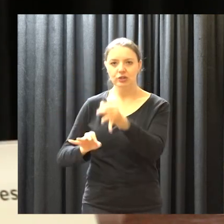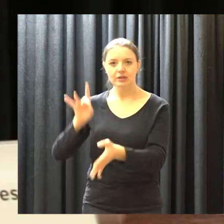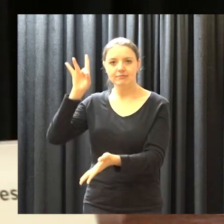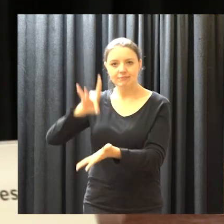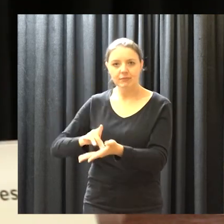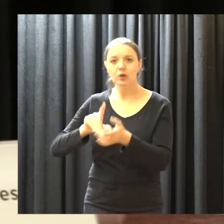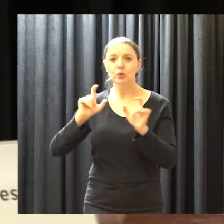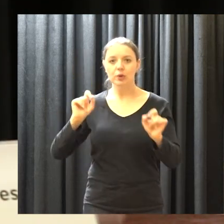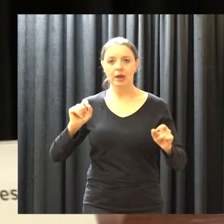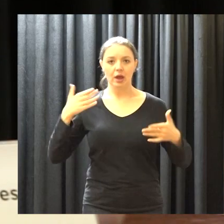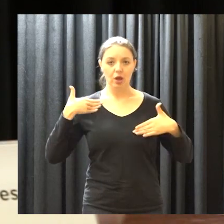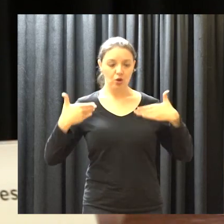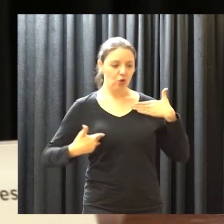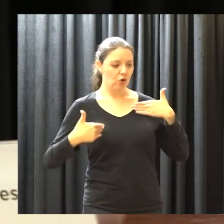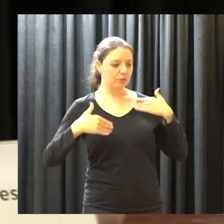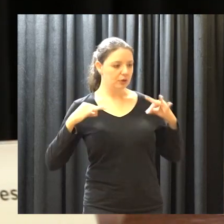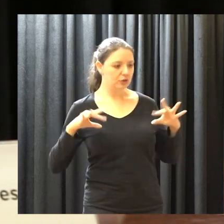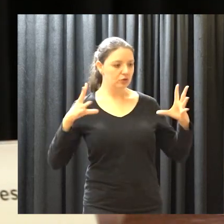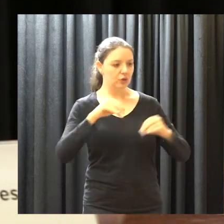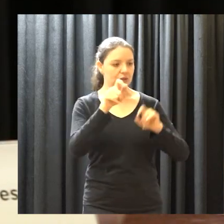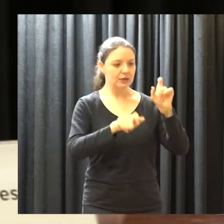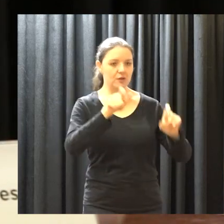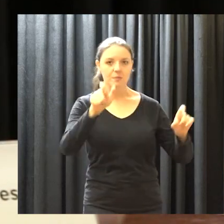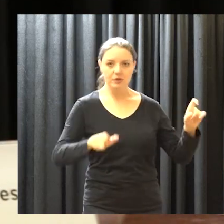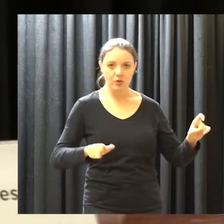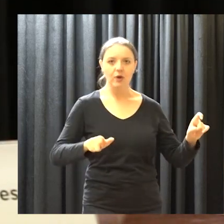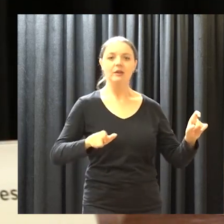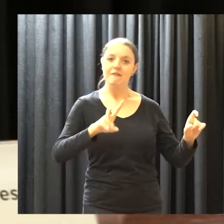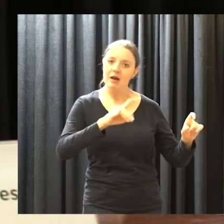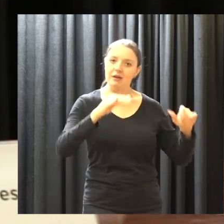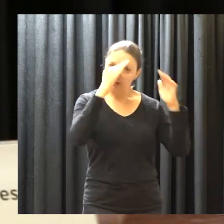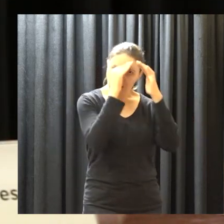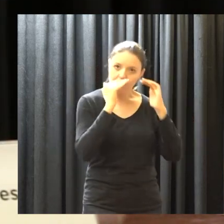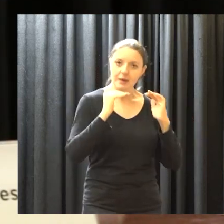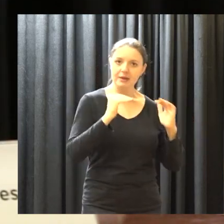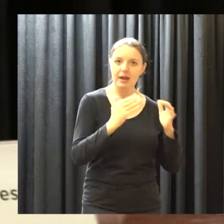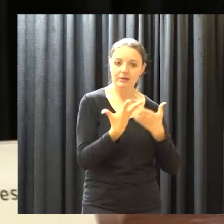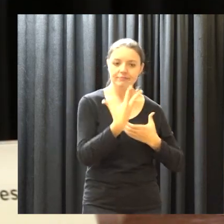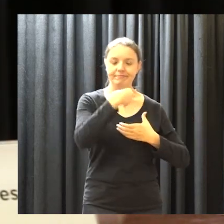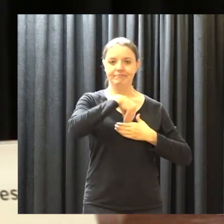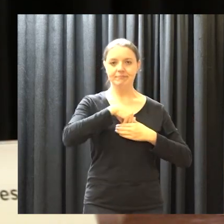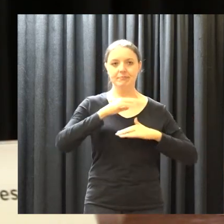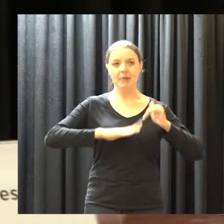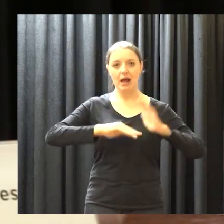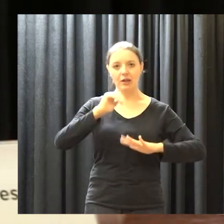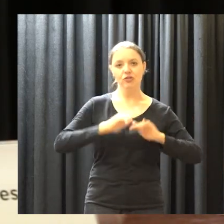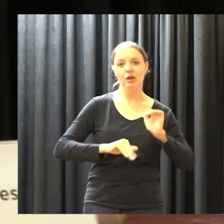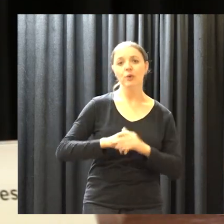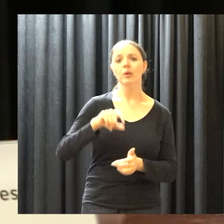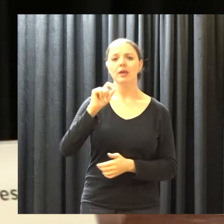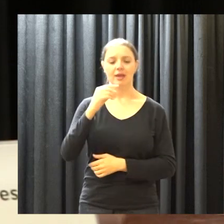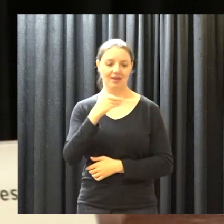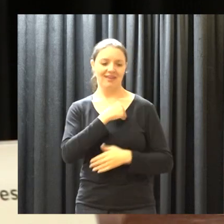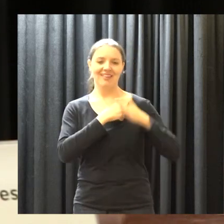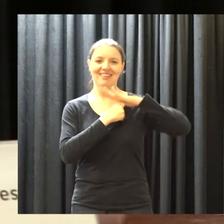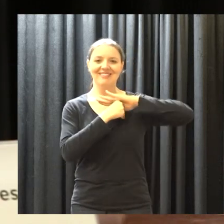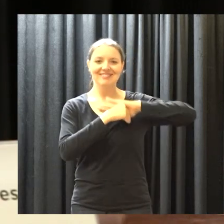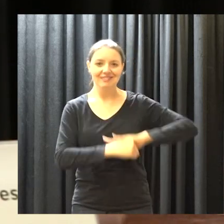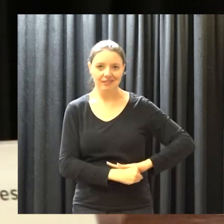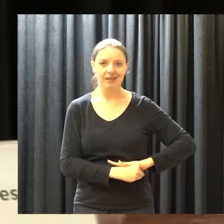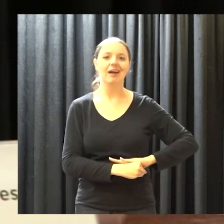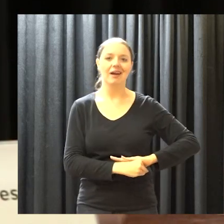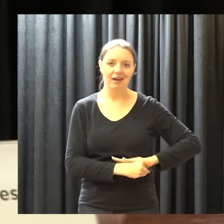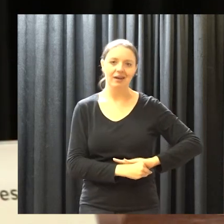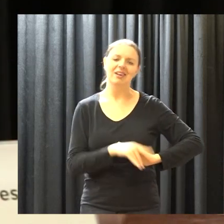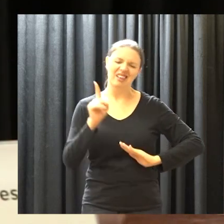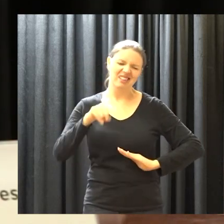Sins Invalid, ou Pecados Inválidos, numa tradução literal, né? Então, para fundamentar minha